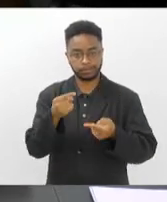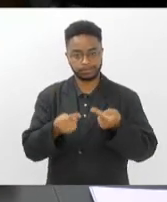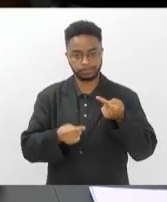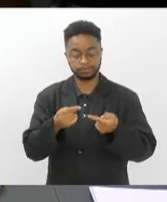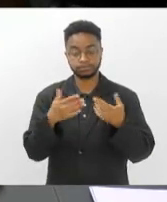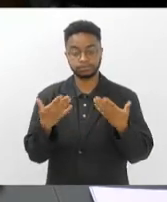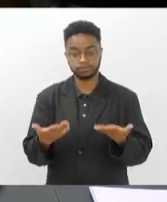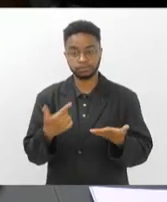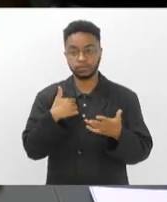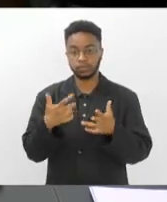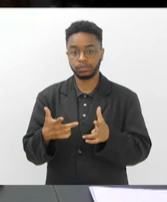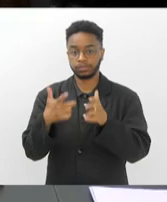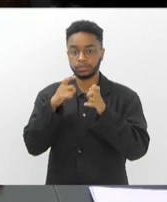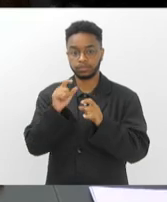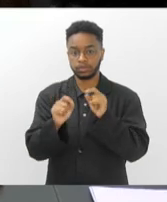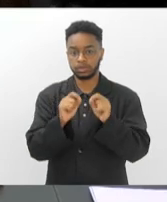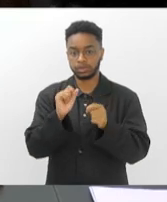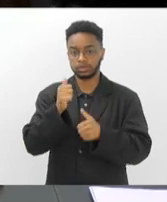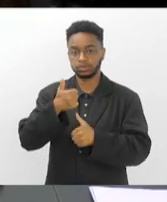eu vejo que o substitutivo